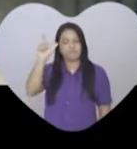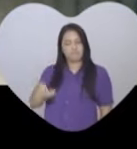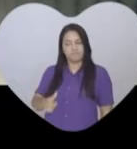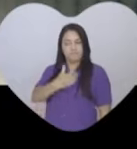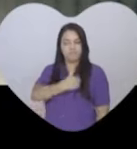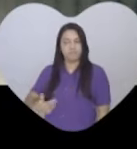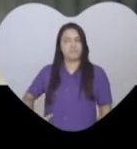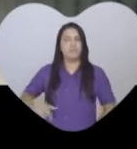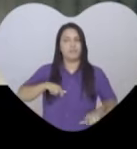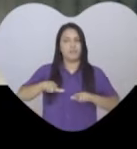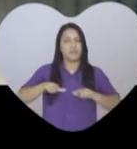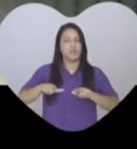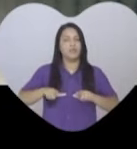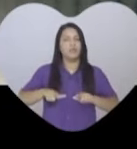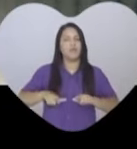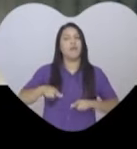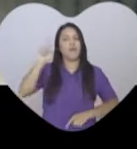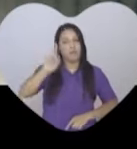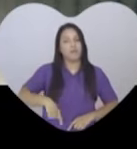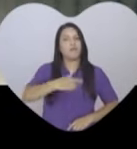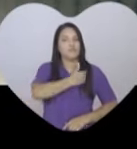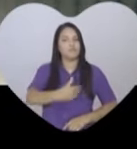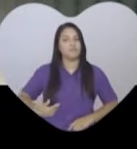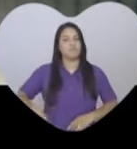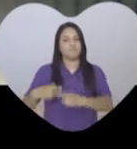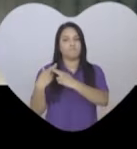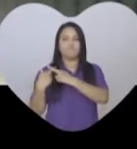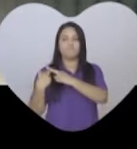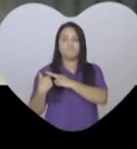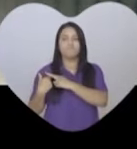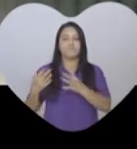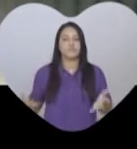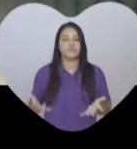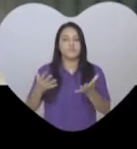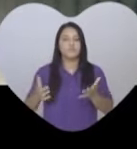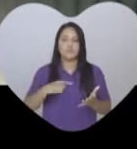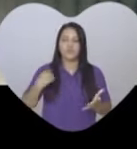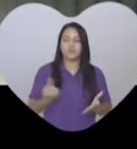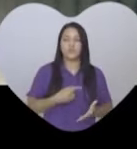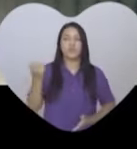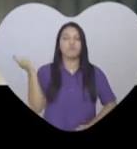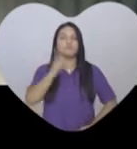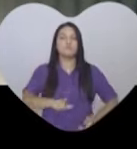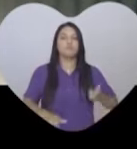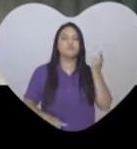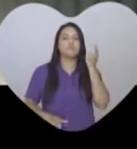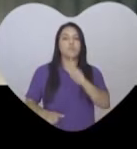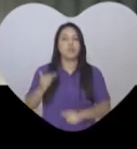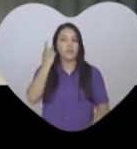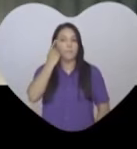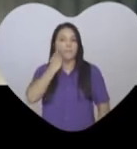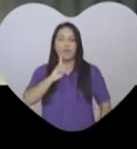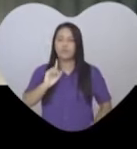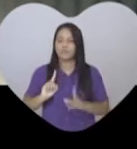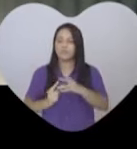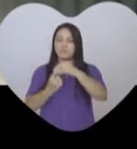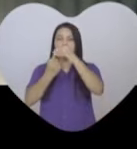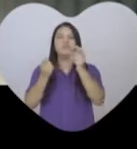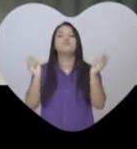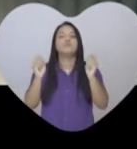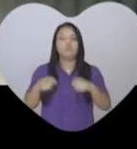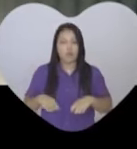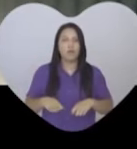Tão importante quanto um governador trabalhador é ter um governador comprometido em garantir as nossas conquistas.